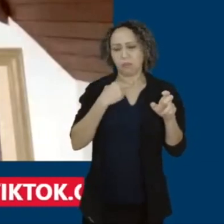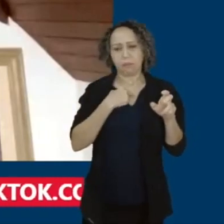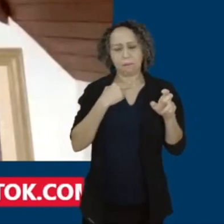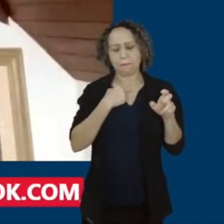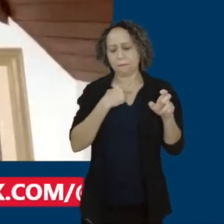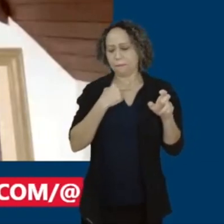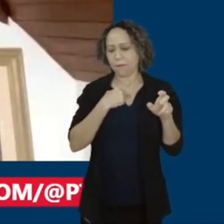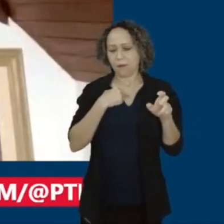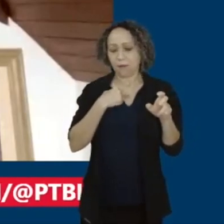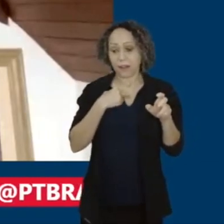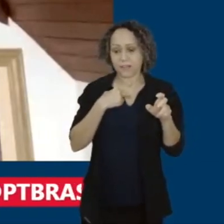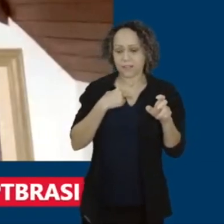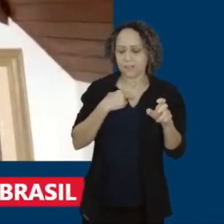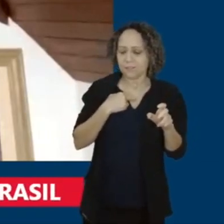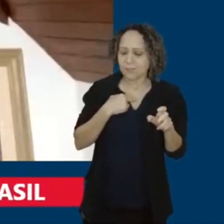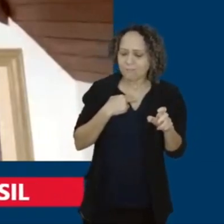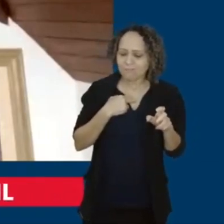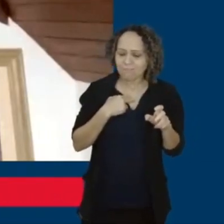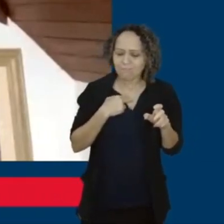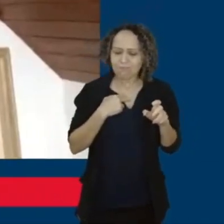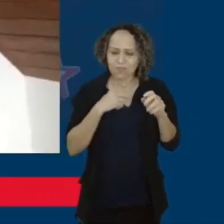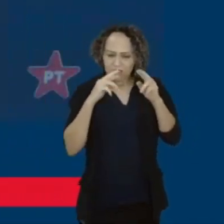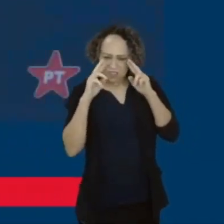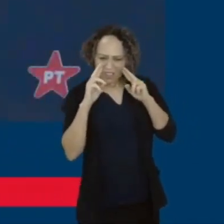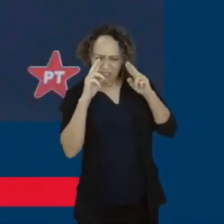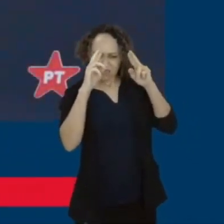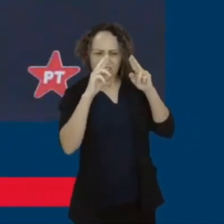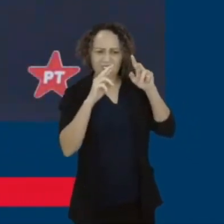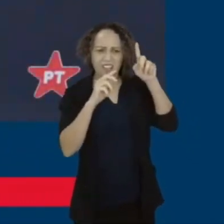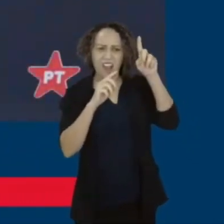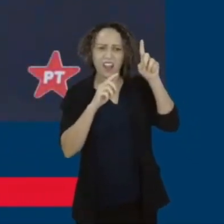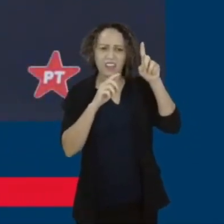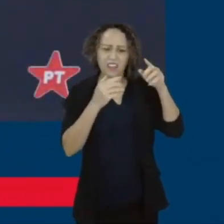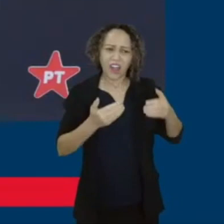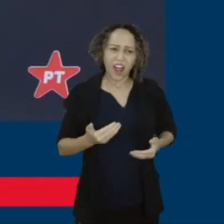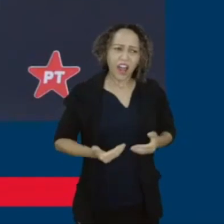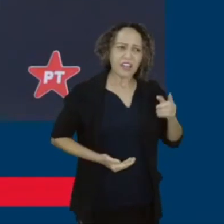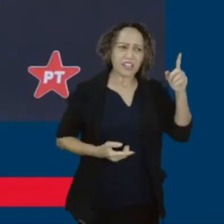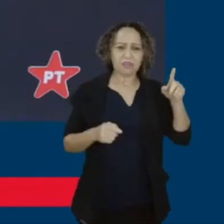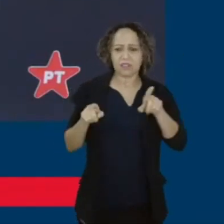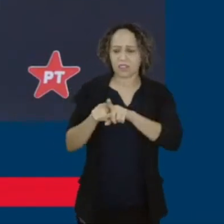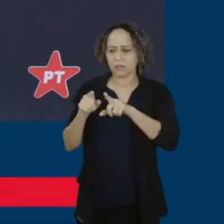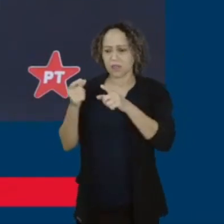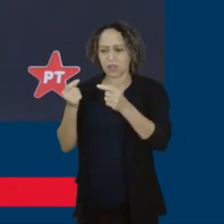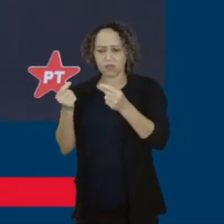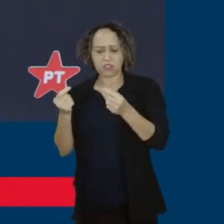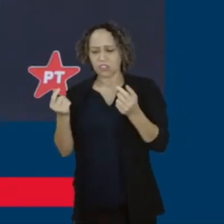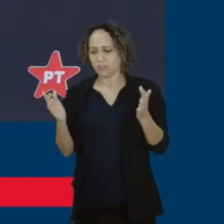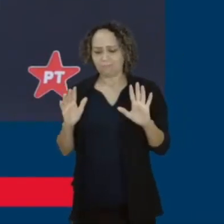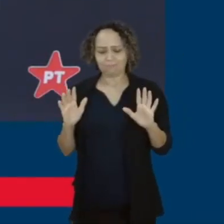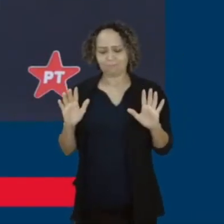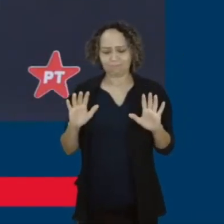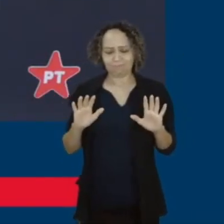dinheiro não pode comandar o mundo e se sobrepor à felicidade das pessoas. Eu acho